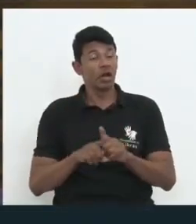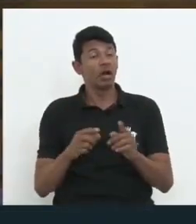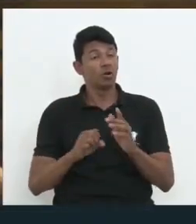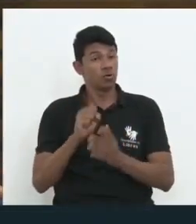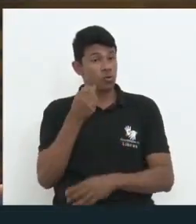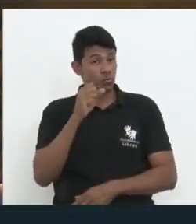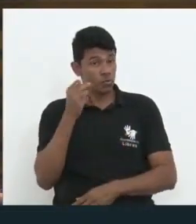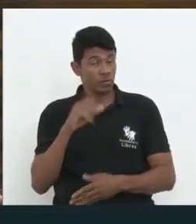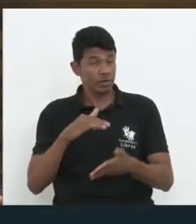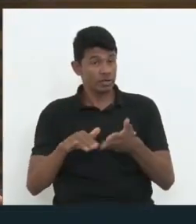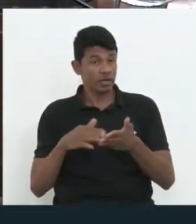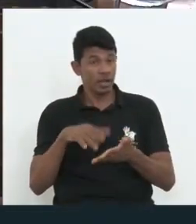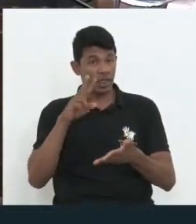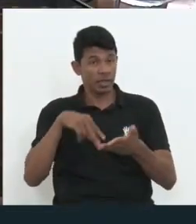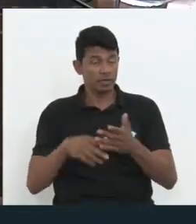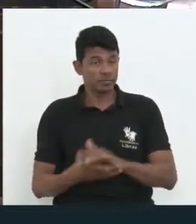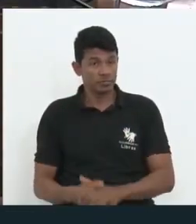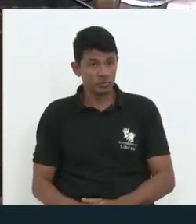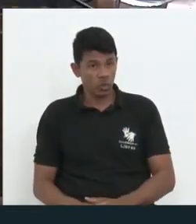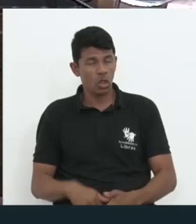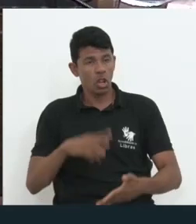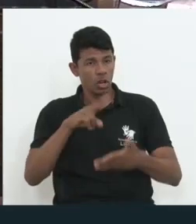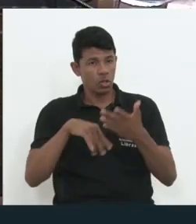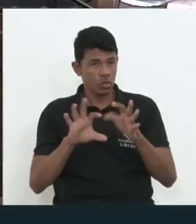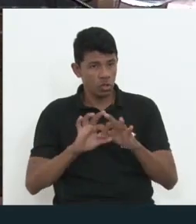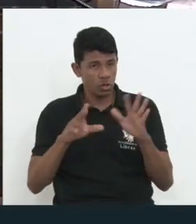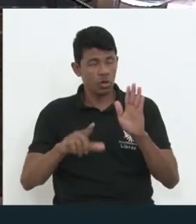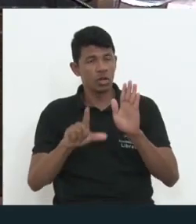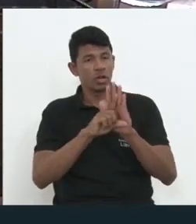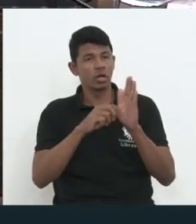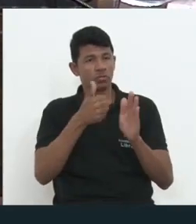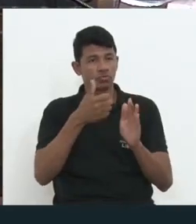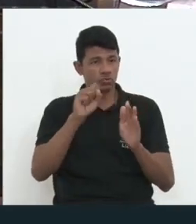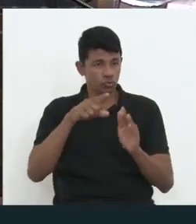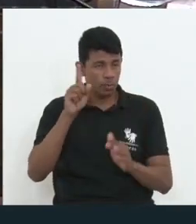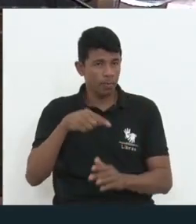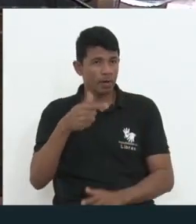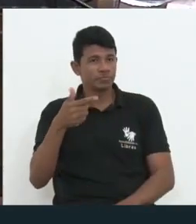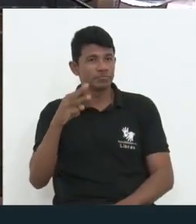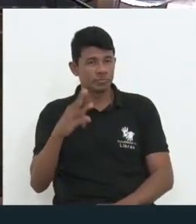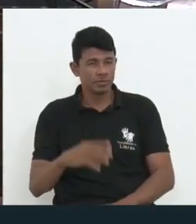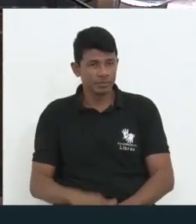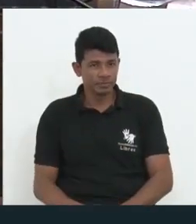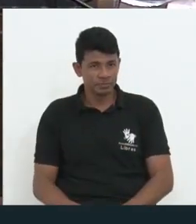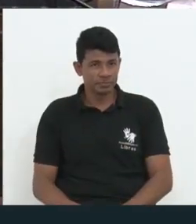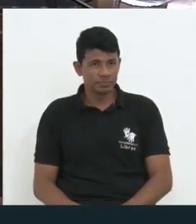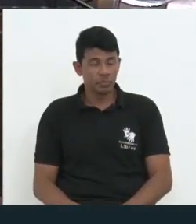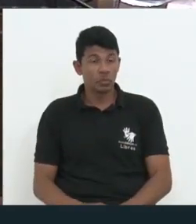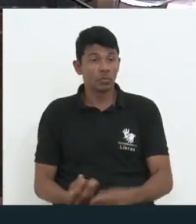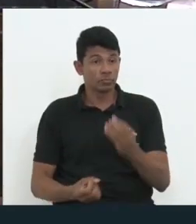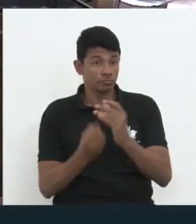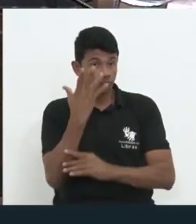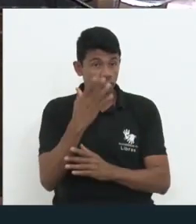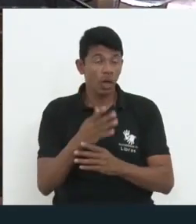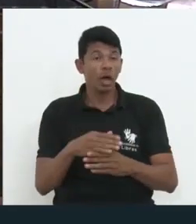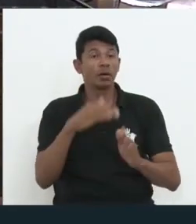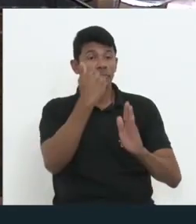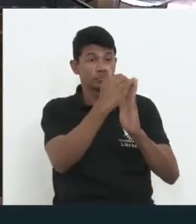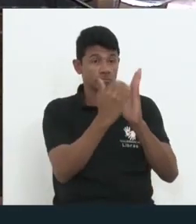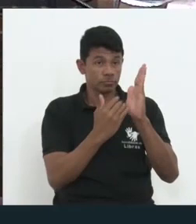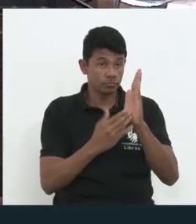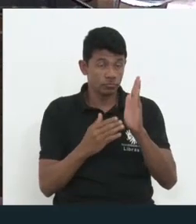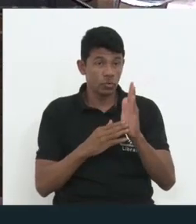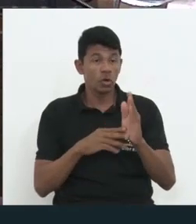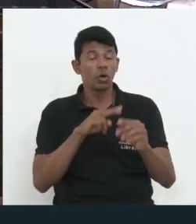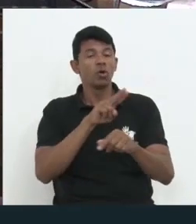senhor secretário, para leitura. Leitura e deliberação do projeto de lei 1877/23. A criação do programa Verdejando